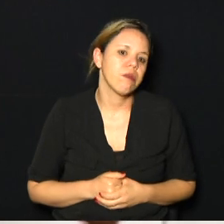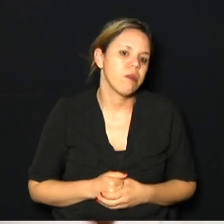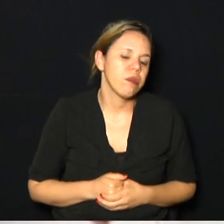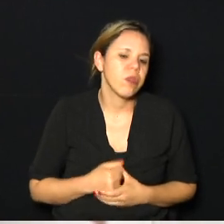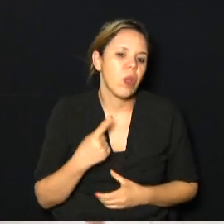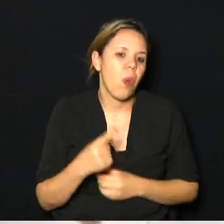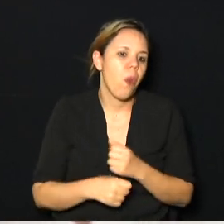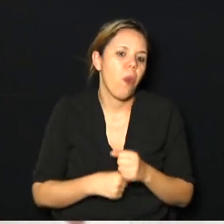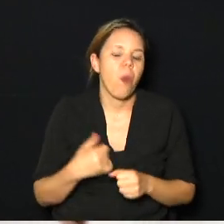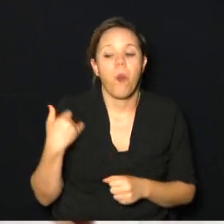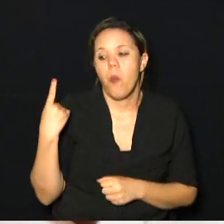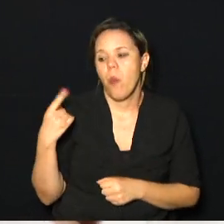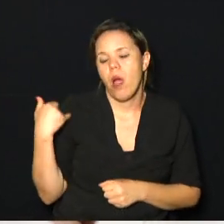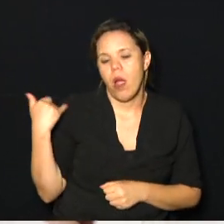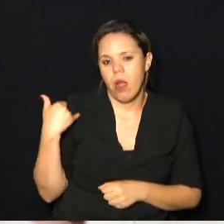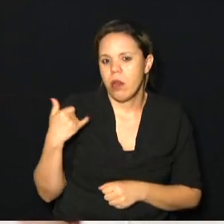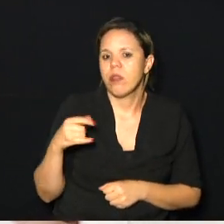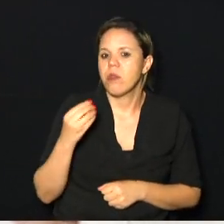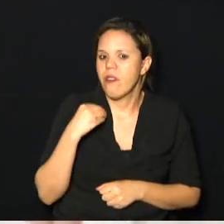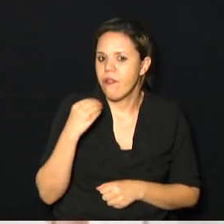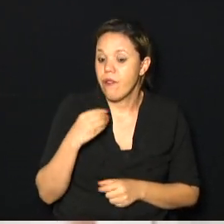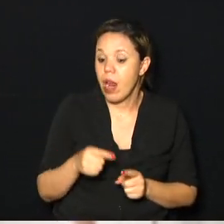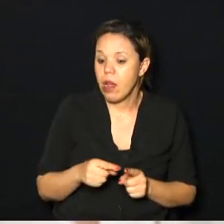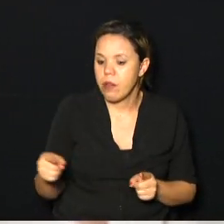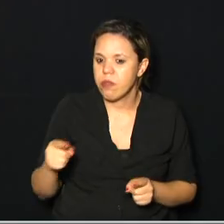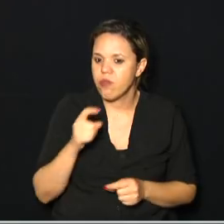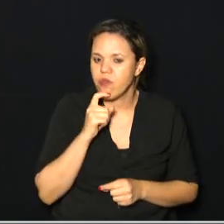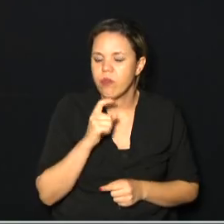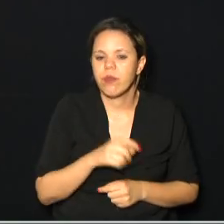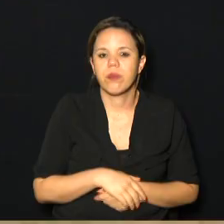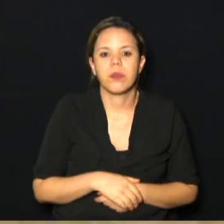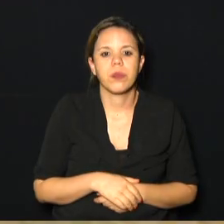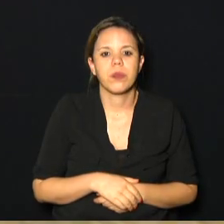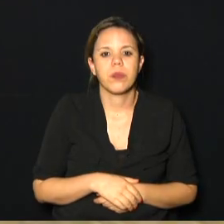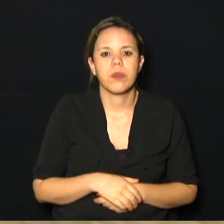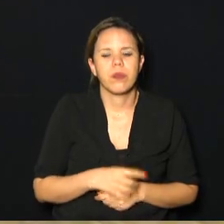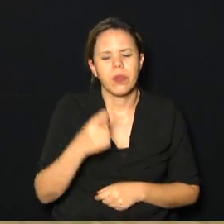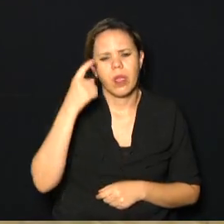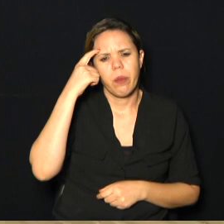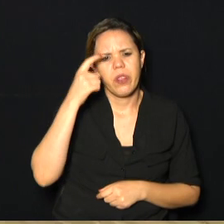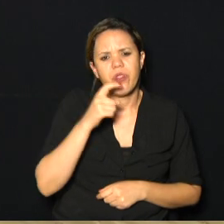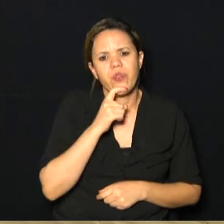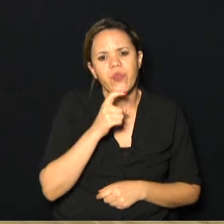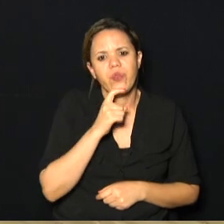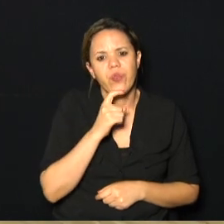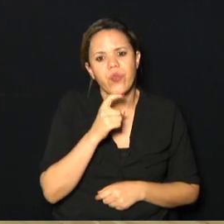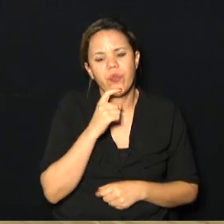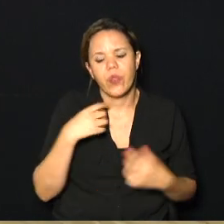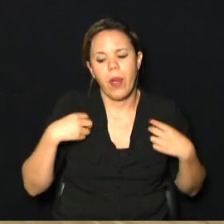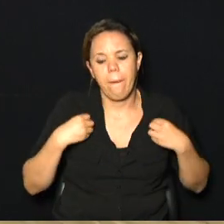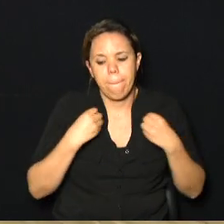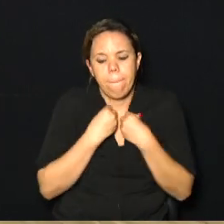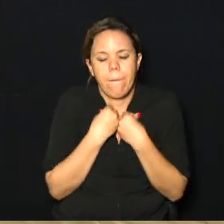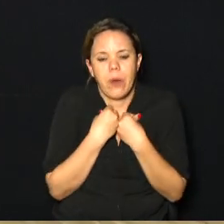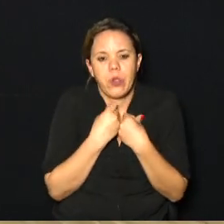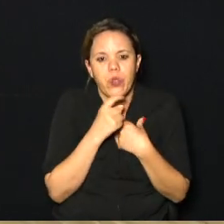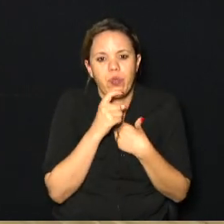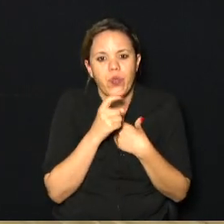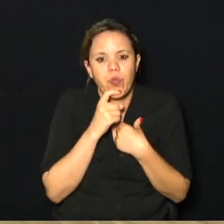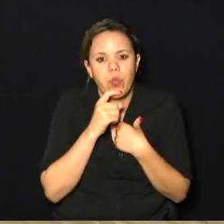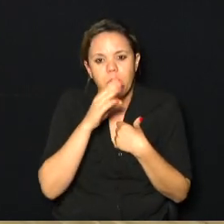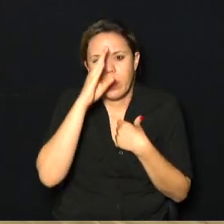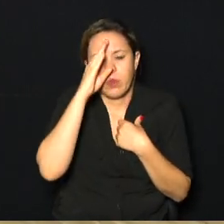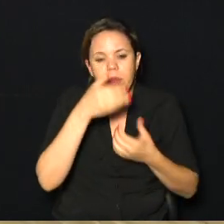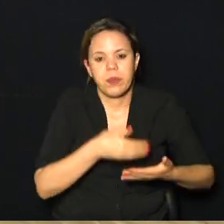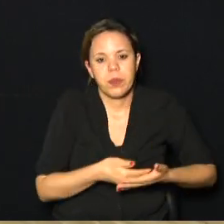de 1 ano aí são mais vulneráveis nessa época do ano, né? Quando a gente pensa em frio, a gente pensa em agasalho, né, para as crianças e principalmente